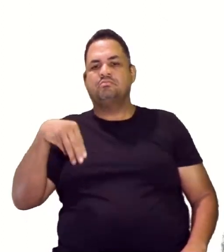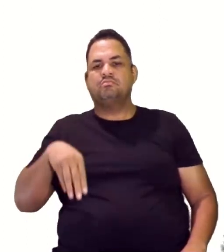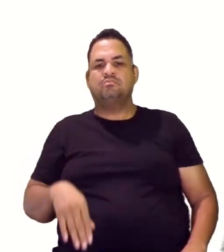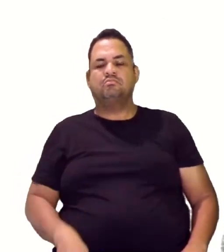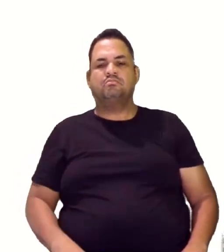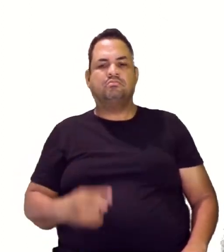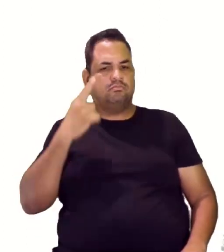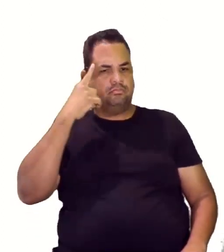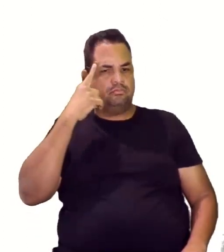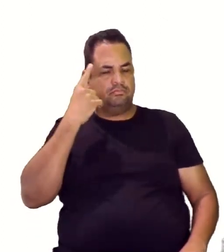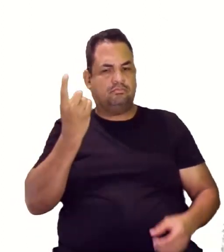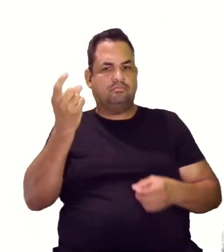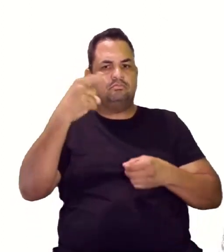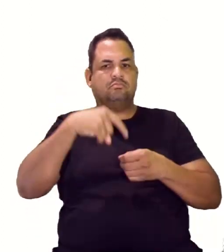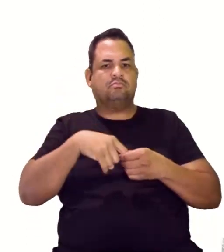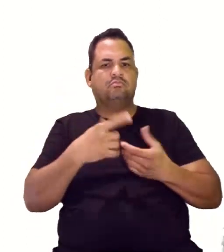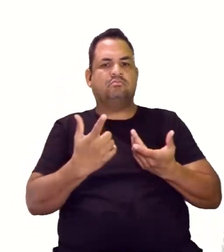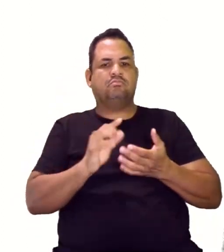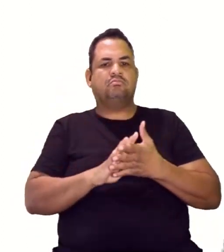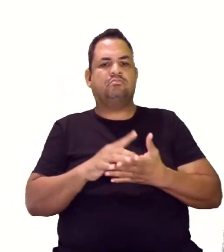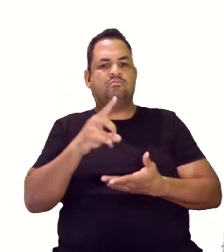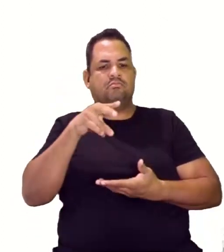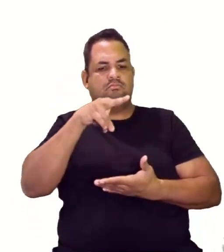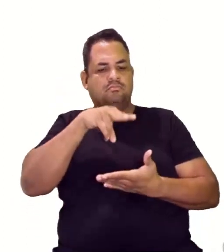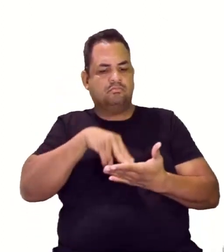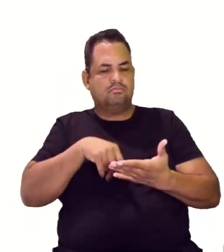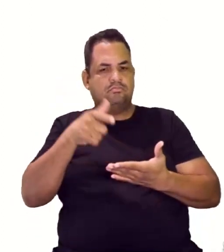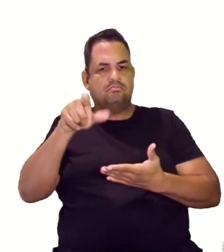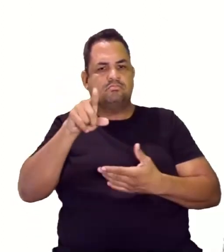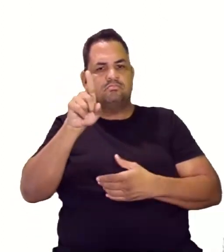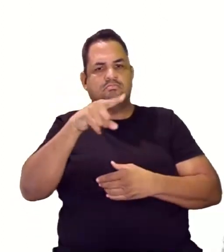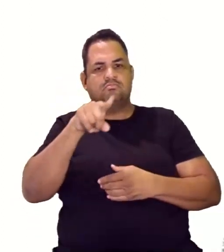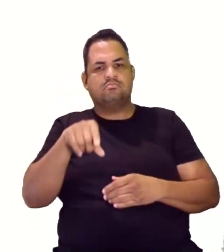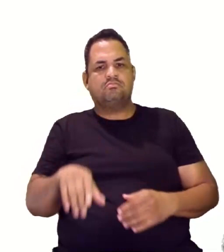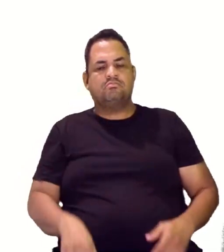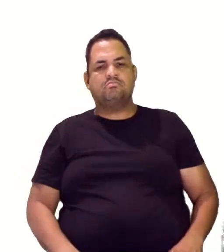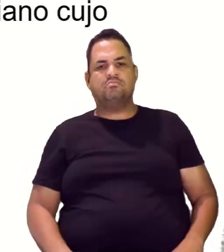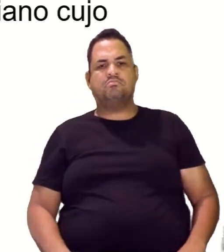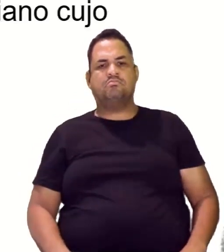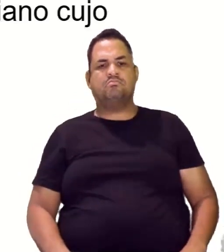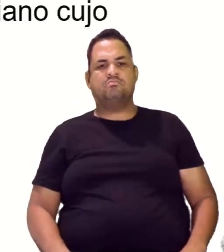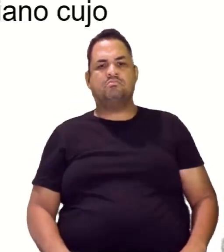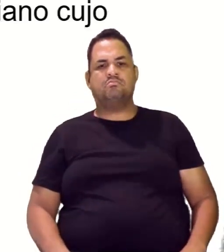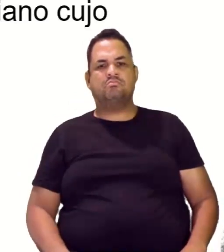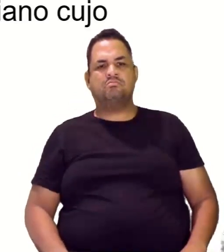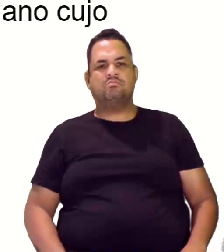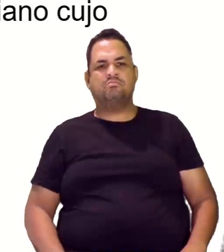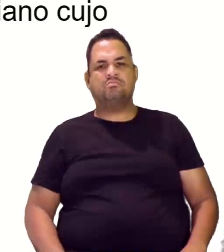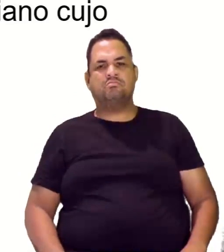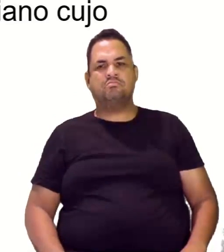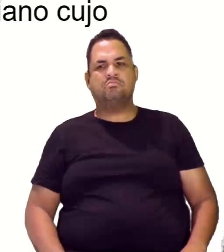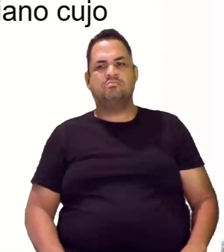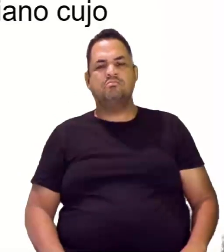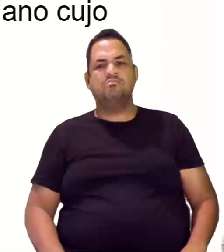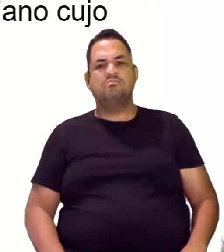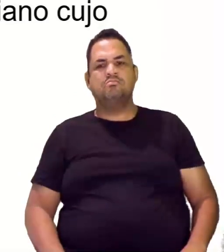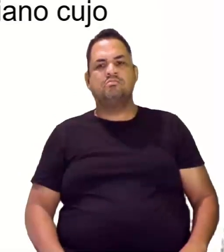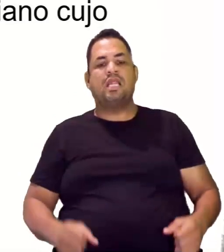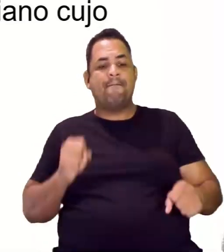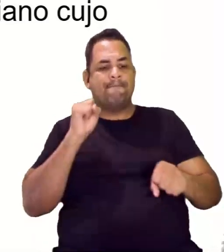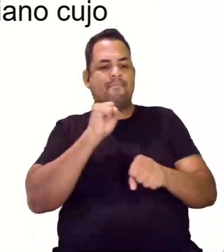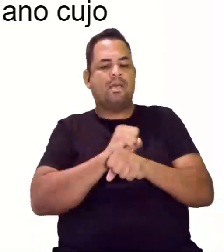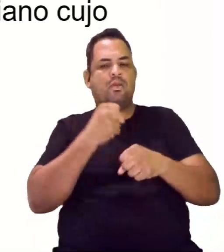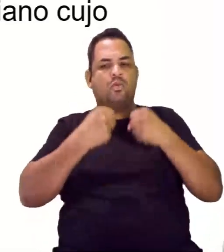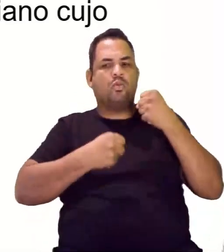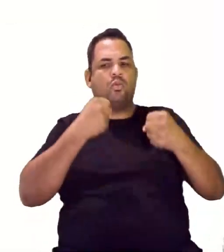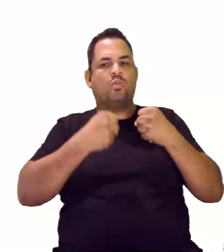Então, vamos pensar aqui, vamos voltar lá, né? A gente tem que refazer essa leitura e ir marcando os detalhes aqui, né? Gráfico, vamos lá. A moça estacionou o carro na